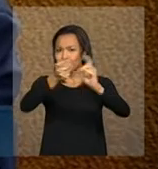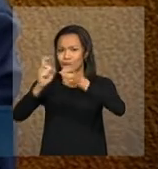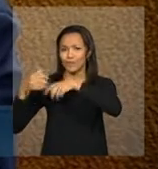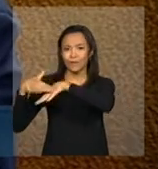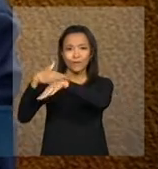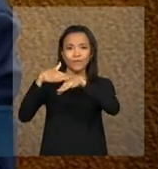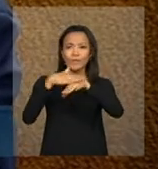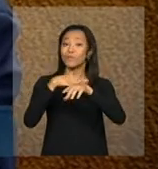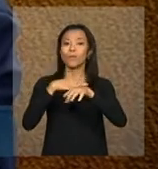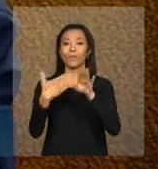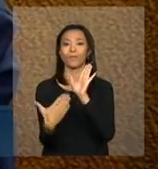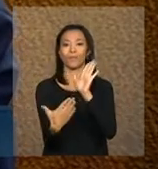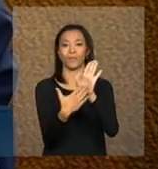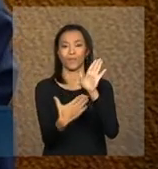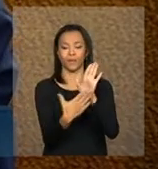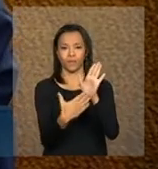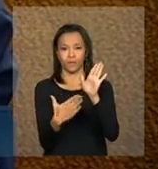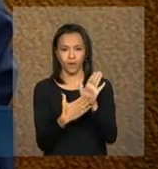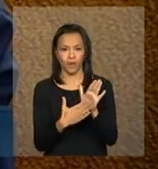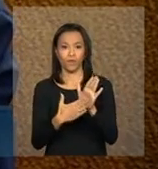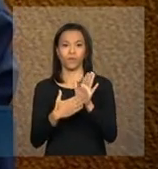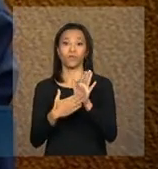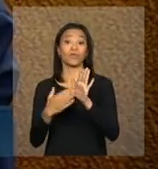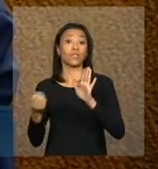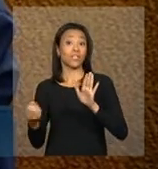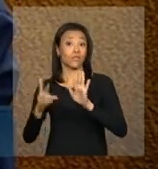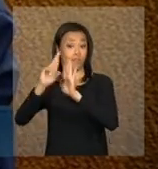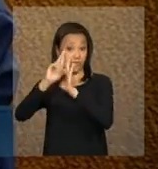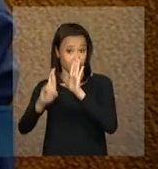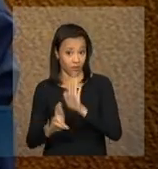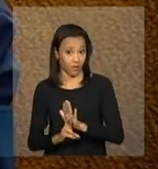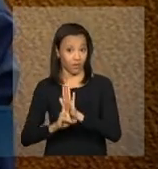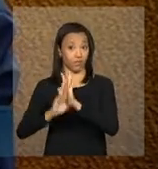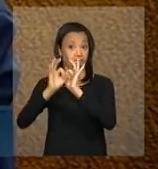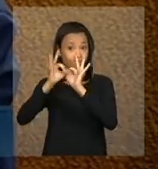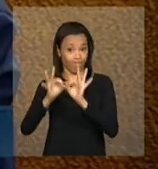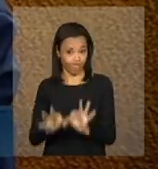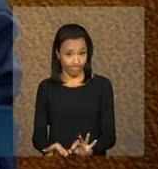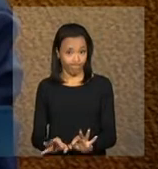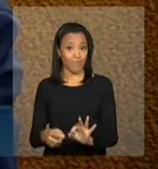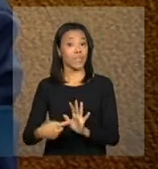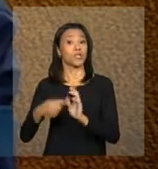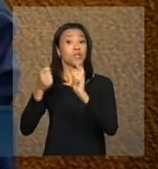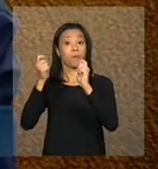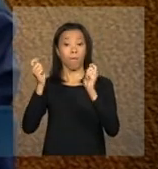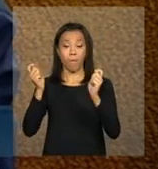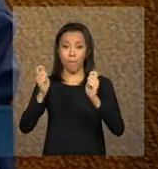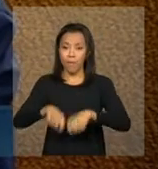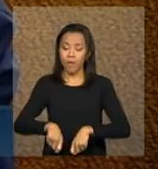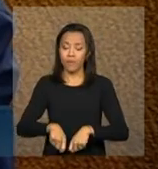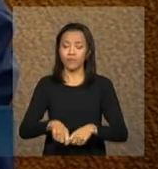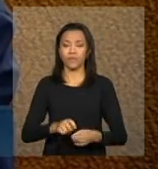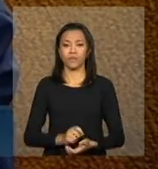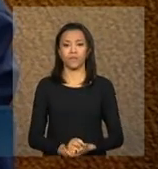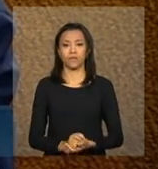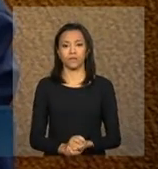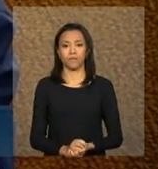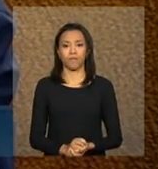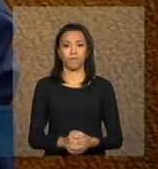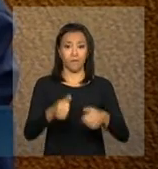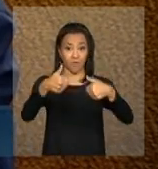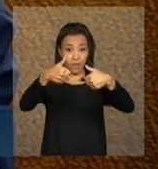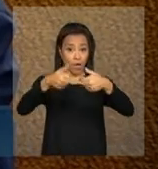proposta de um ato normativo que possa institucionalizar